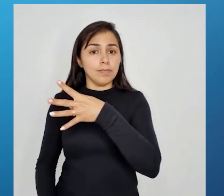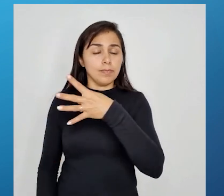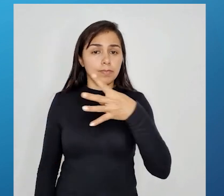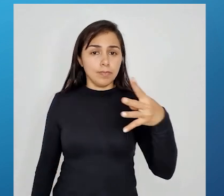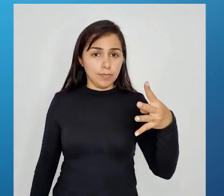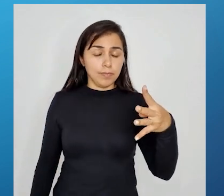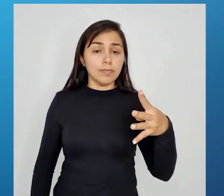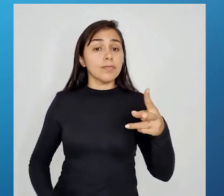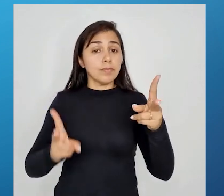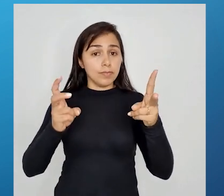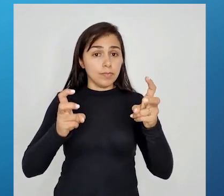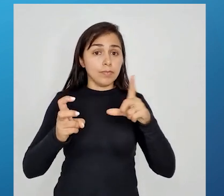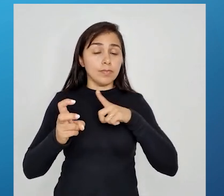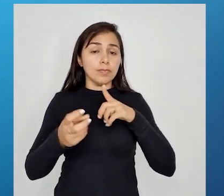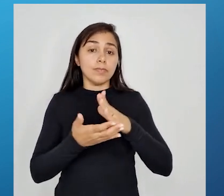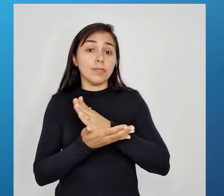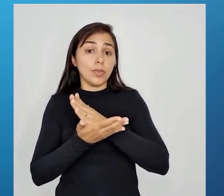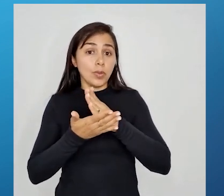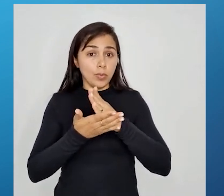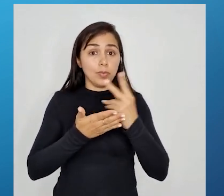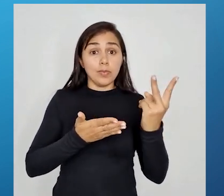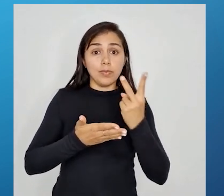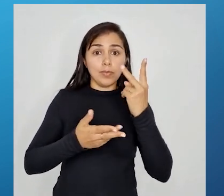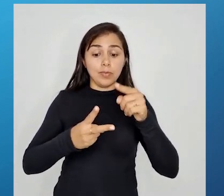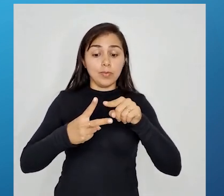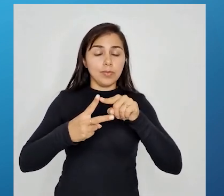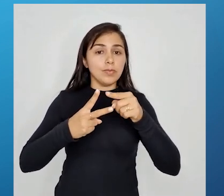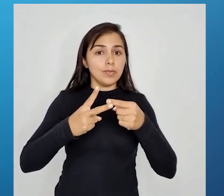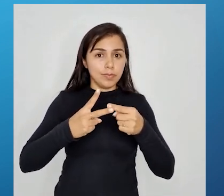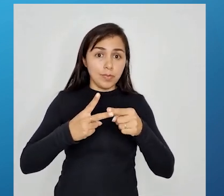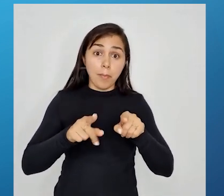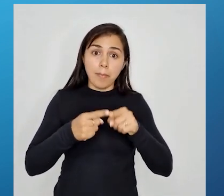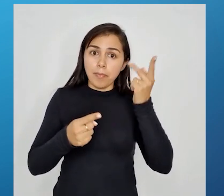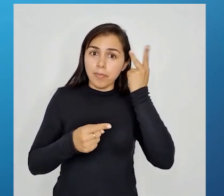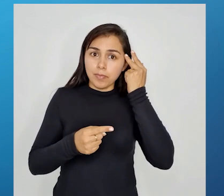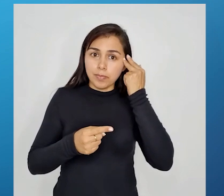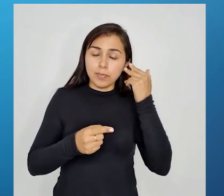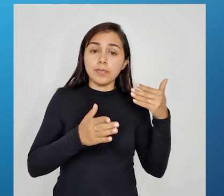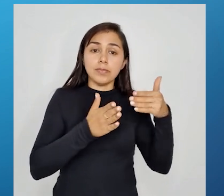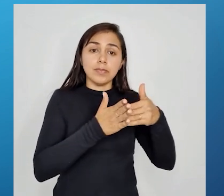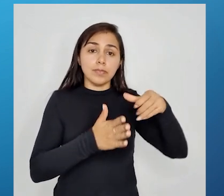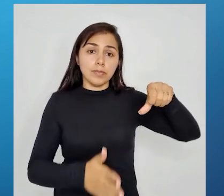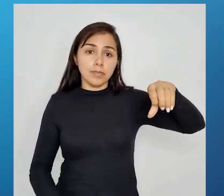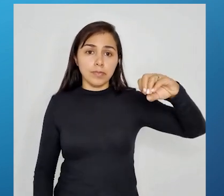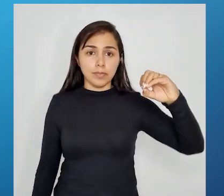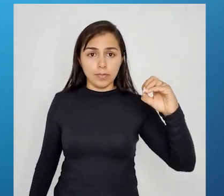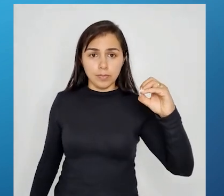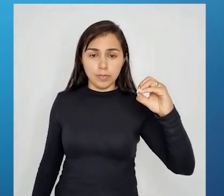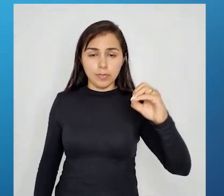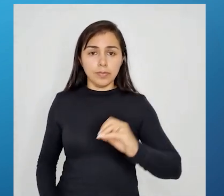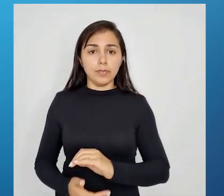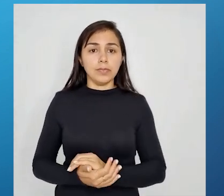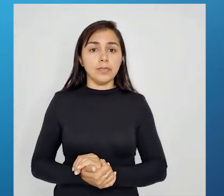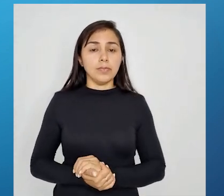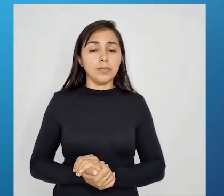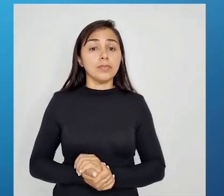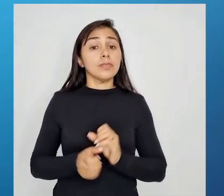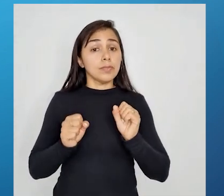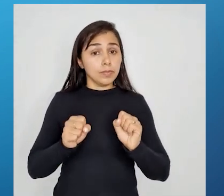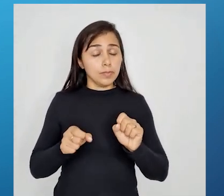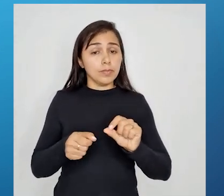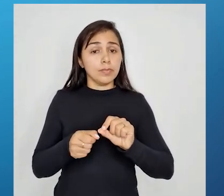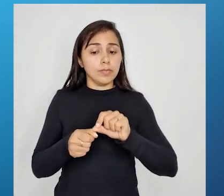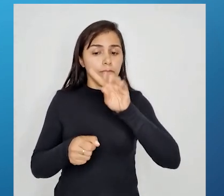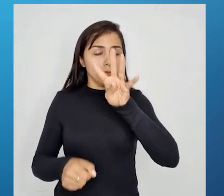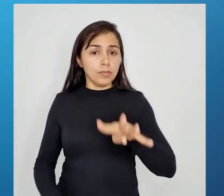gente só colocou alguns ângulos, né? Mas normalmente é até 90 graus. Podemos construir tabelas